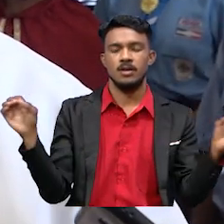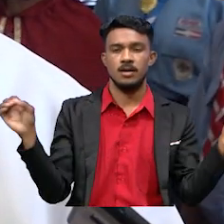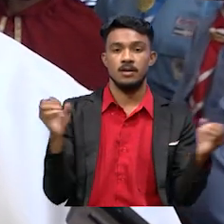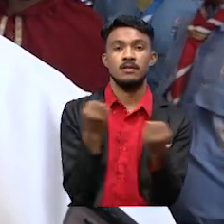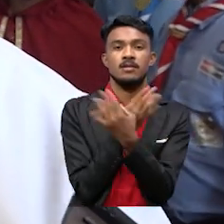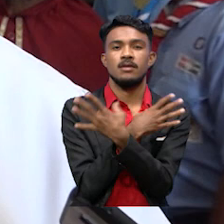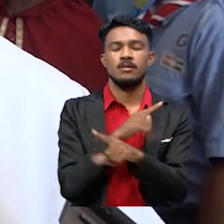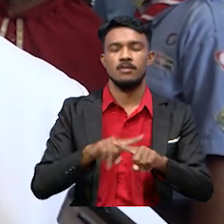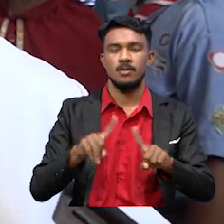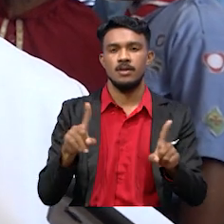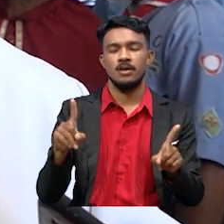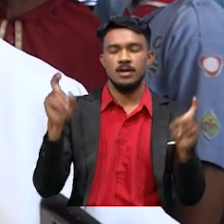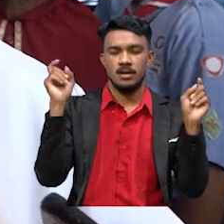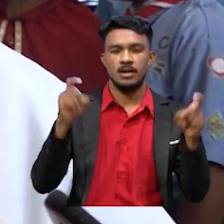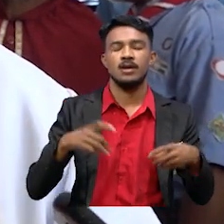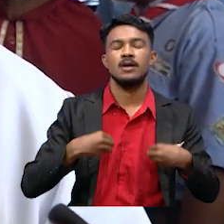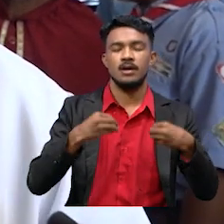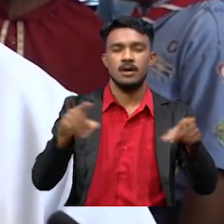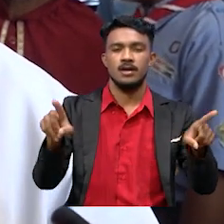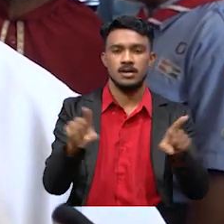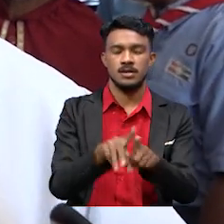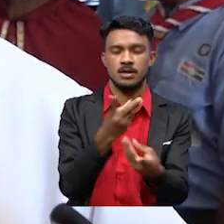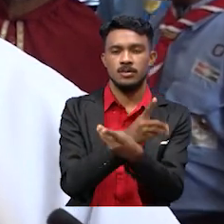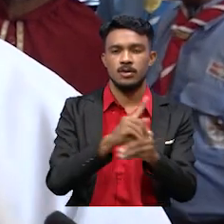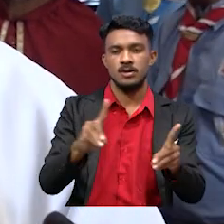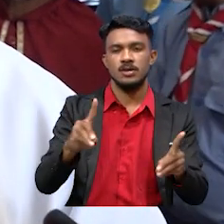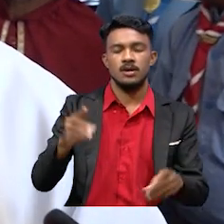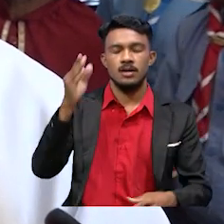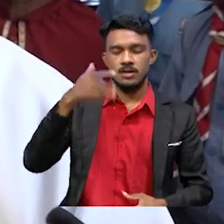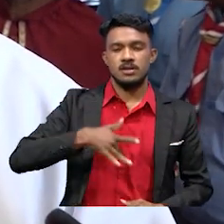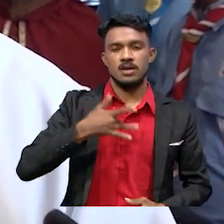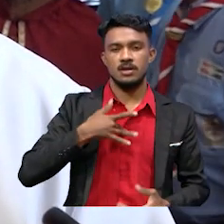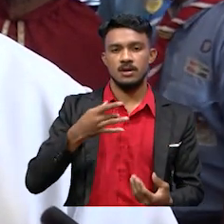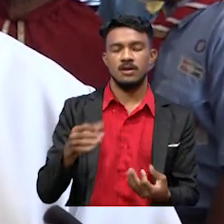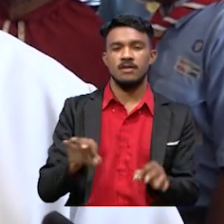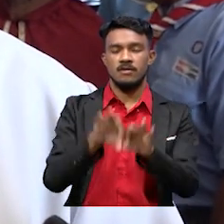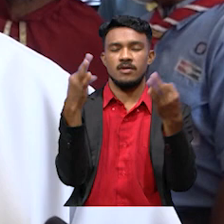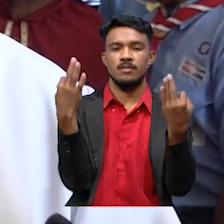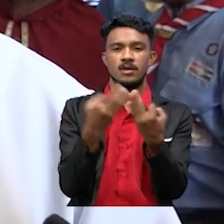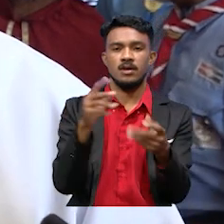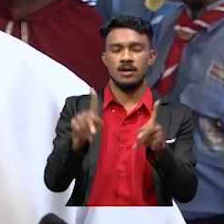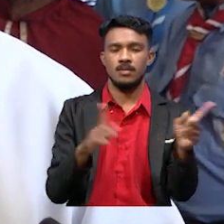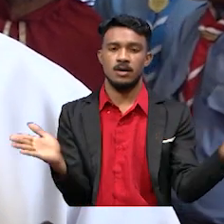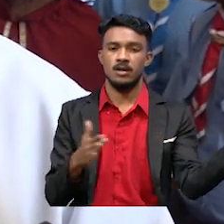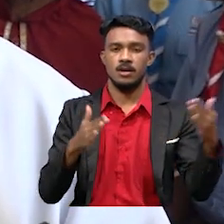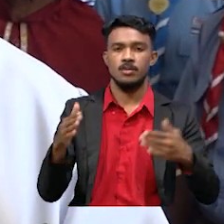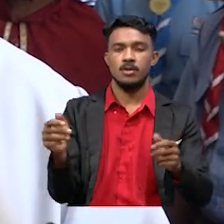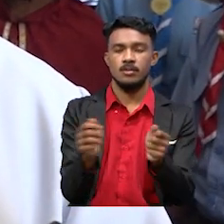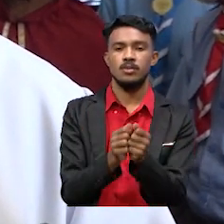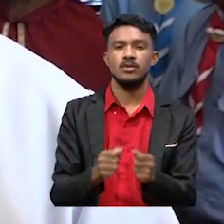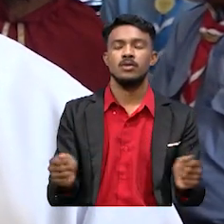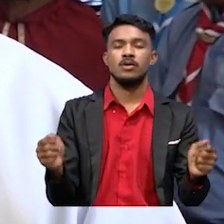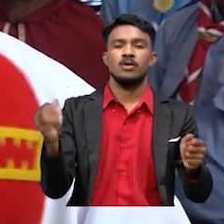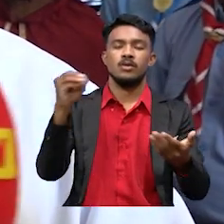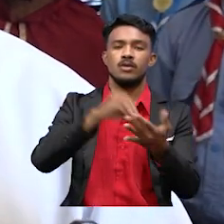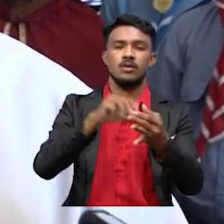narcisismo, mas a festa tem que ser, sai de uma festa aí, é uma gente, família, comunidade, a livre muito, a tu reta finalidade aí. Né? Eu